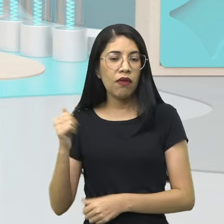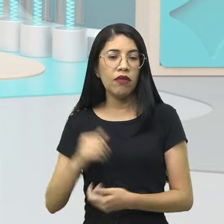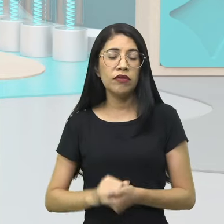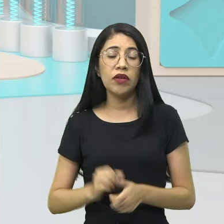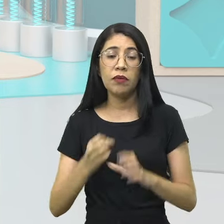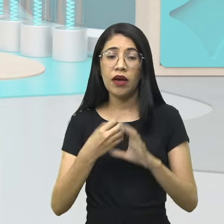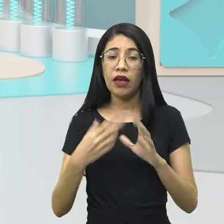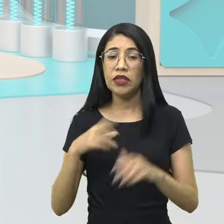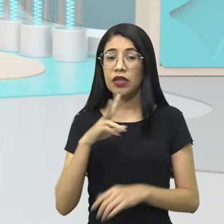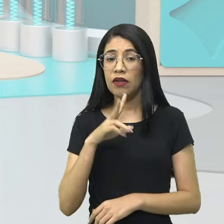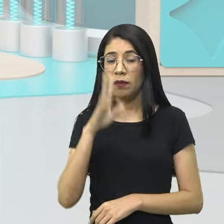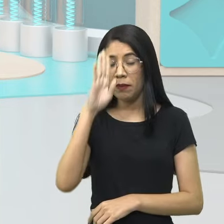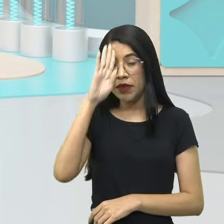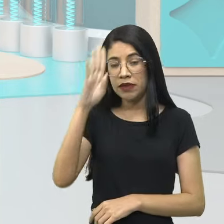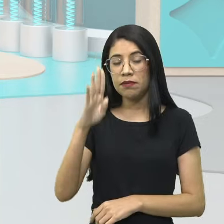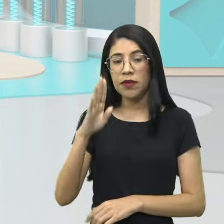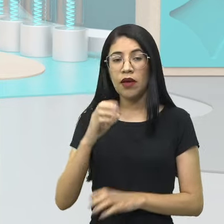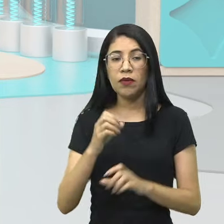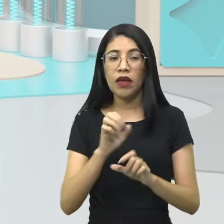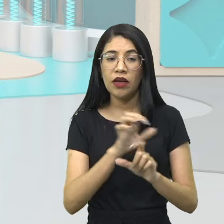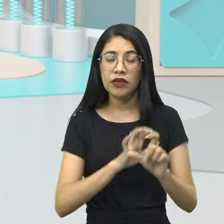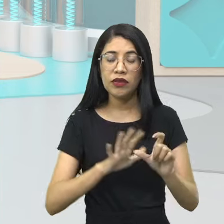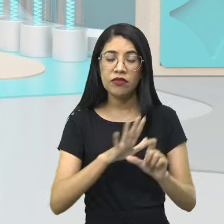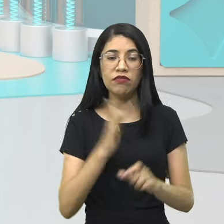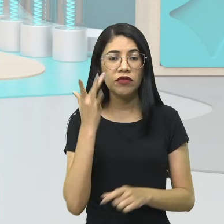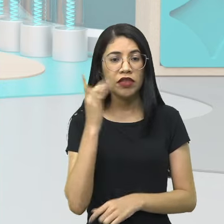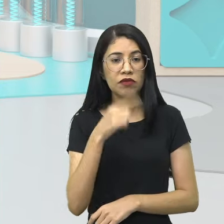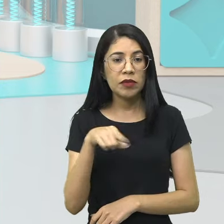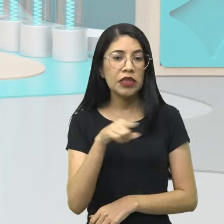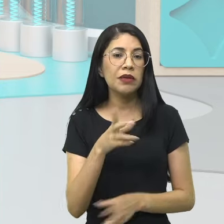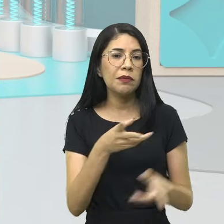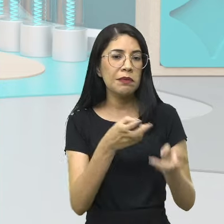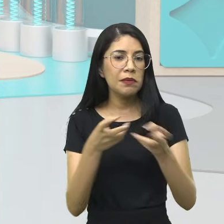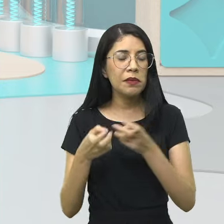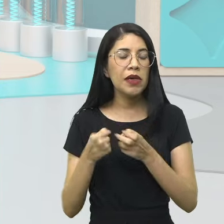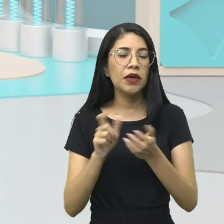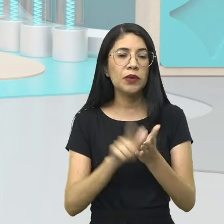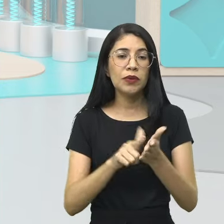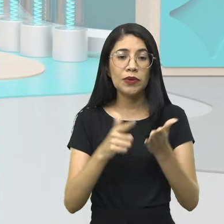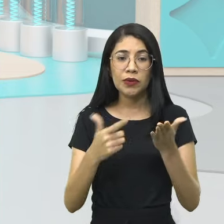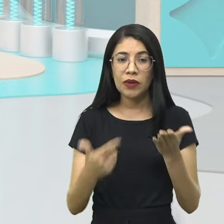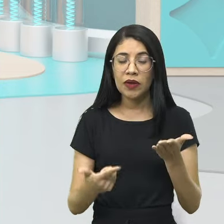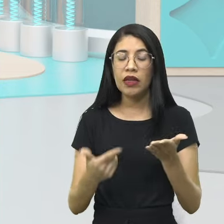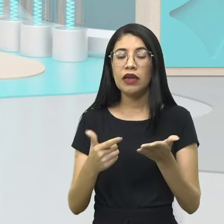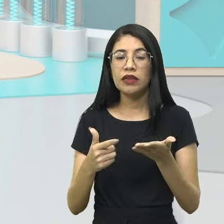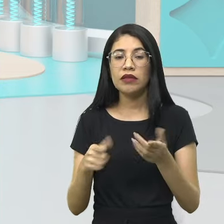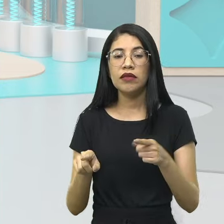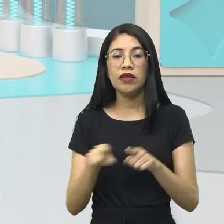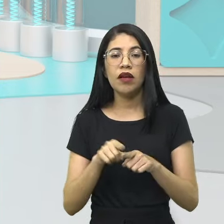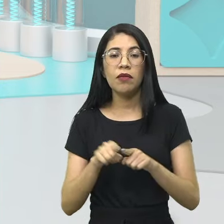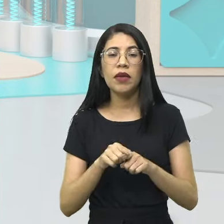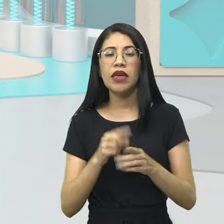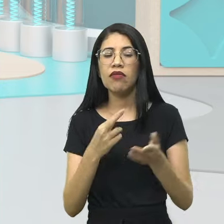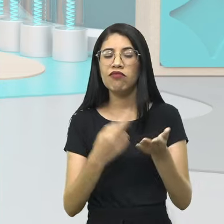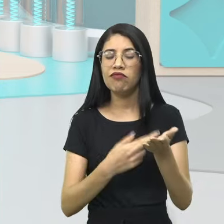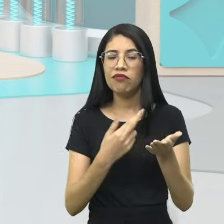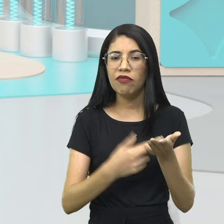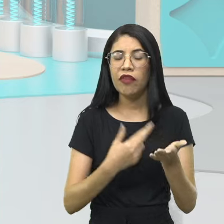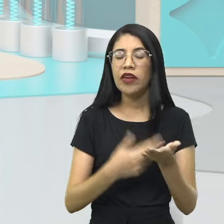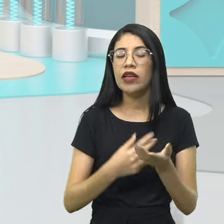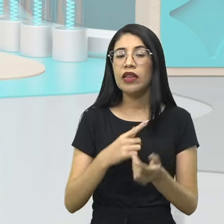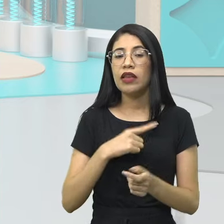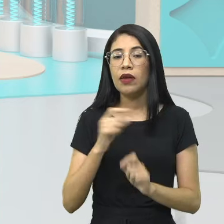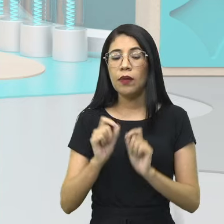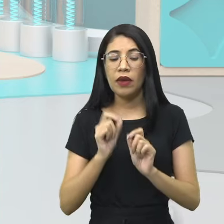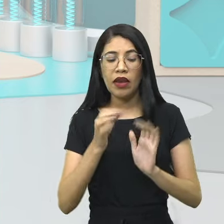característica bem forte da charge, né? Não sei se vocês já puderam observar em alguns jornais impressos, algumas revistas, nós temos,